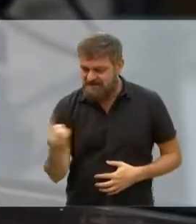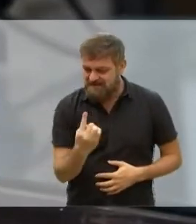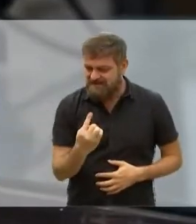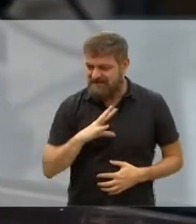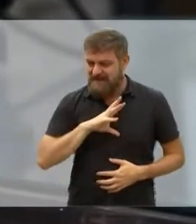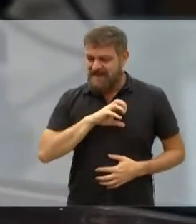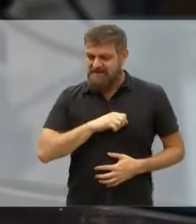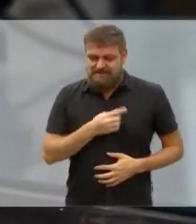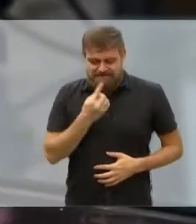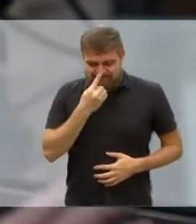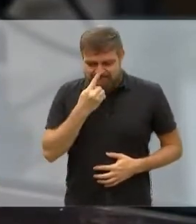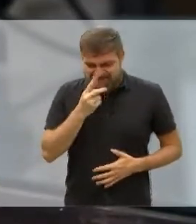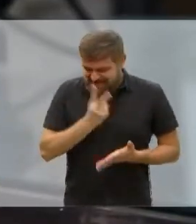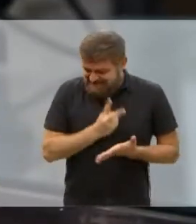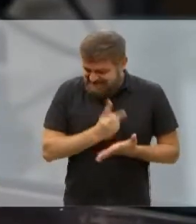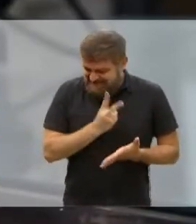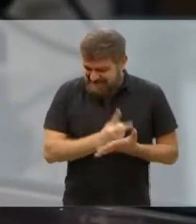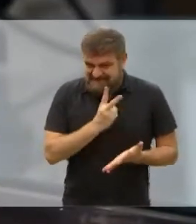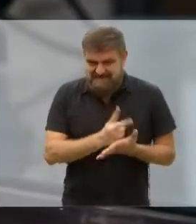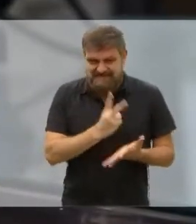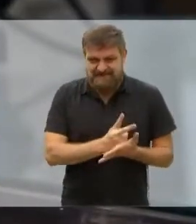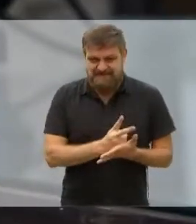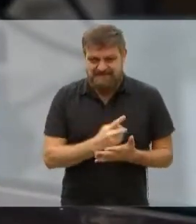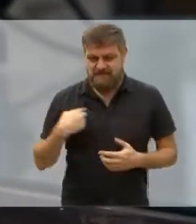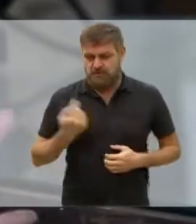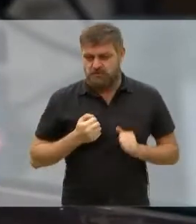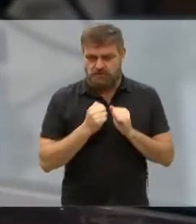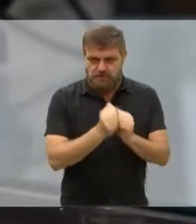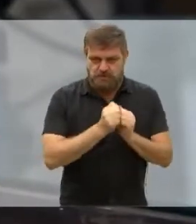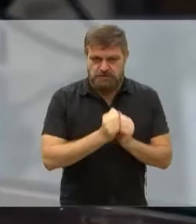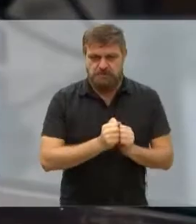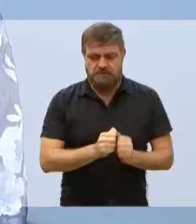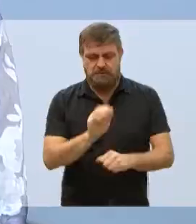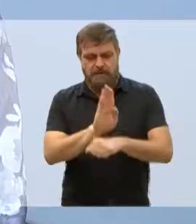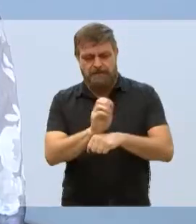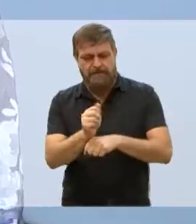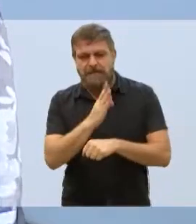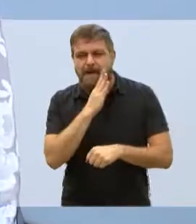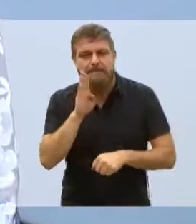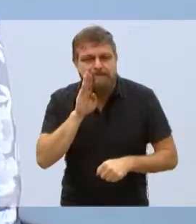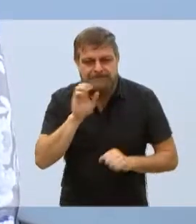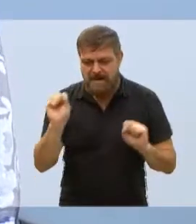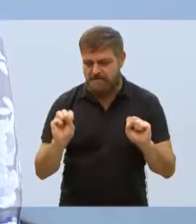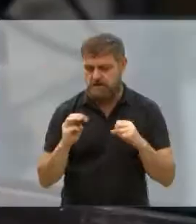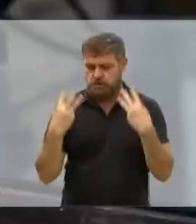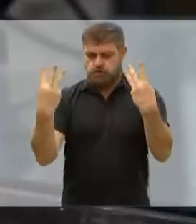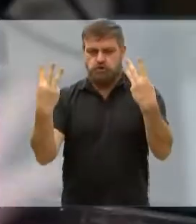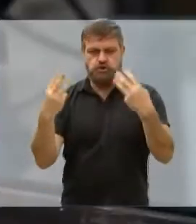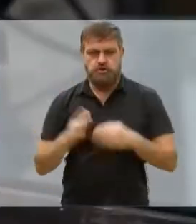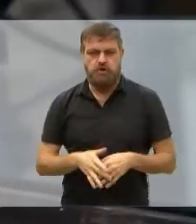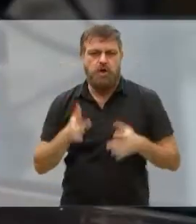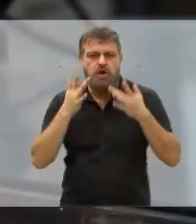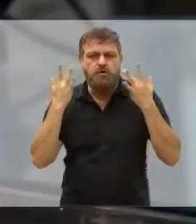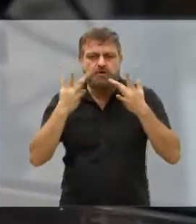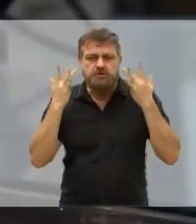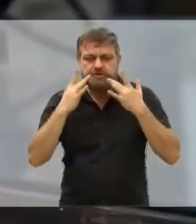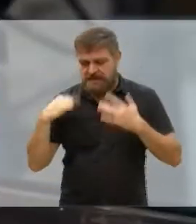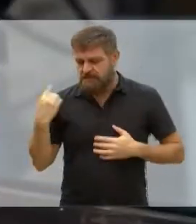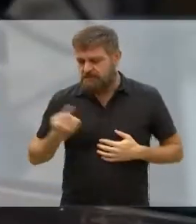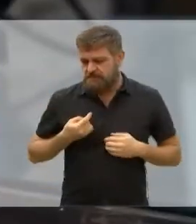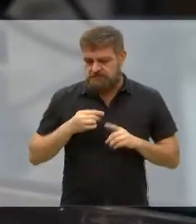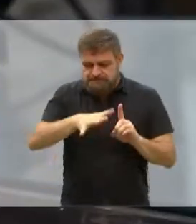não sai mais, quem chega aqui fica. Quando sai com a gente, que a gente vai para os bares, vai para show, vai para musical, vai